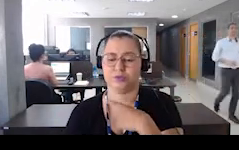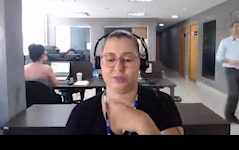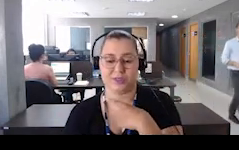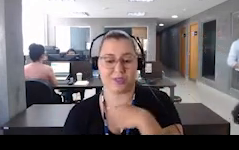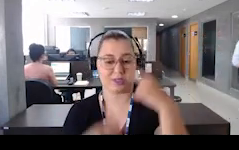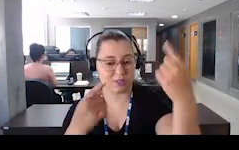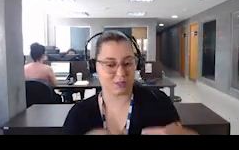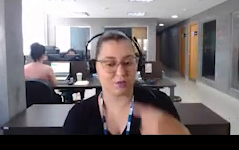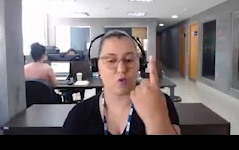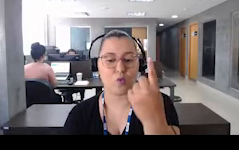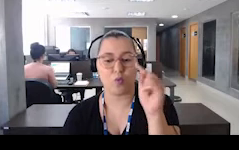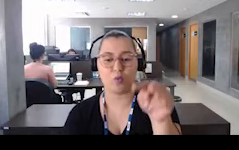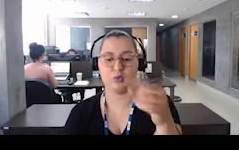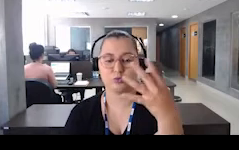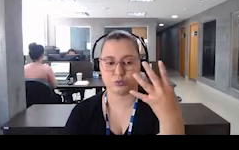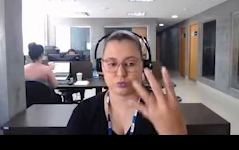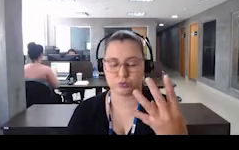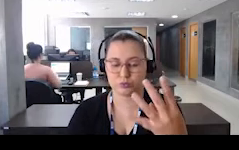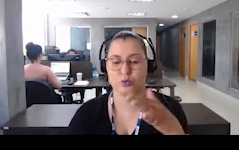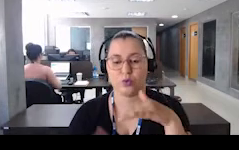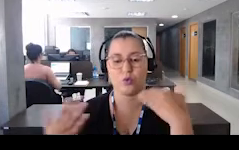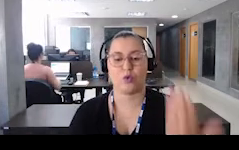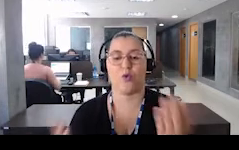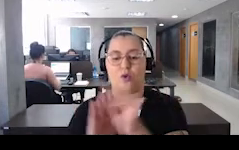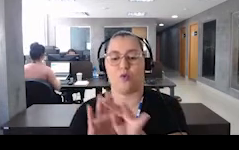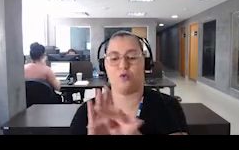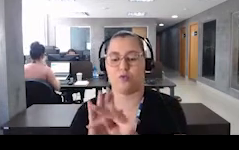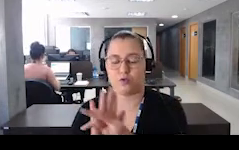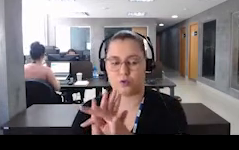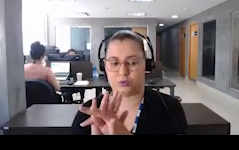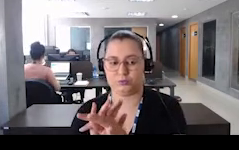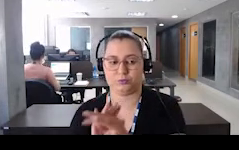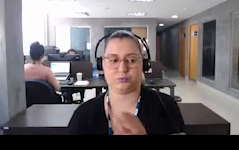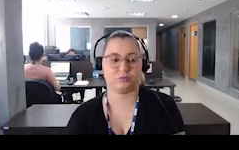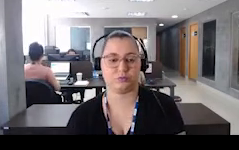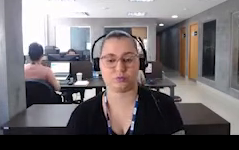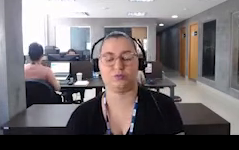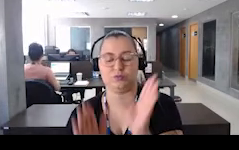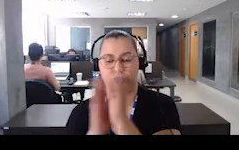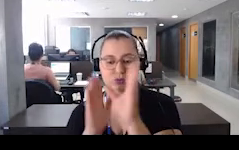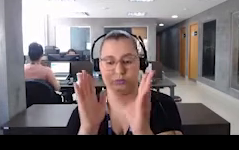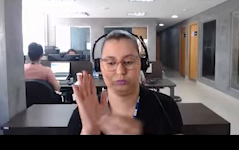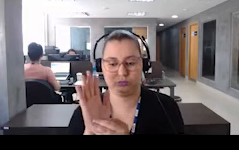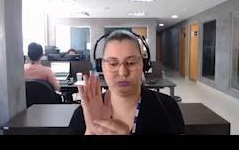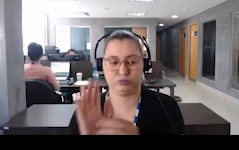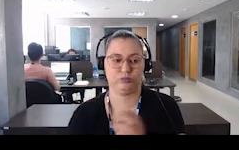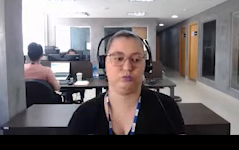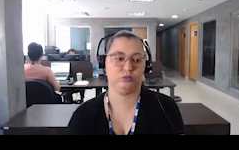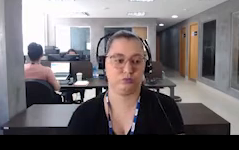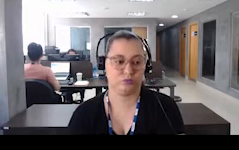desafio 1.4, né? Então, para você ver qual fórmula que você vai usar, você vai entrar aqui, ó, no conteúdo do